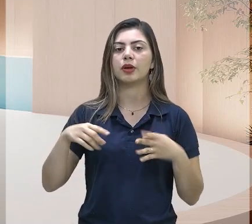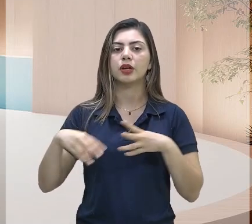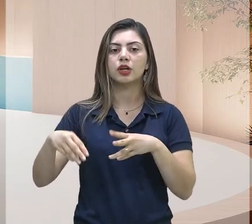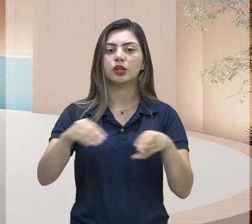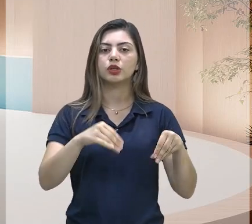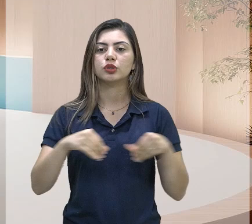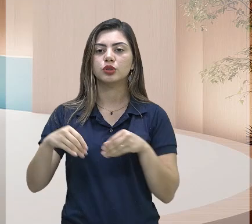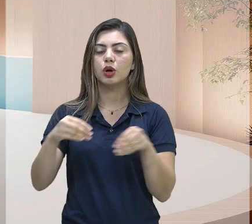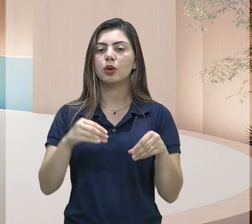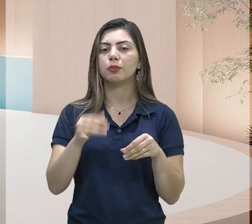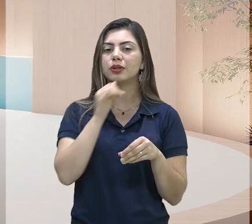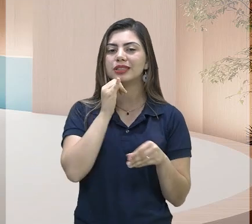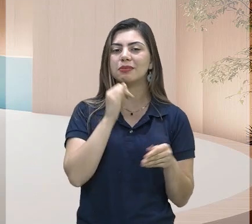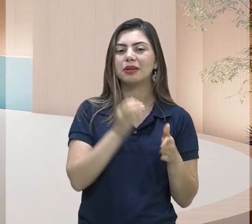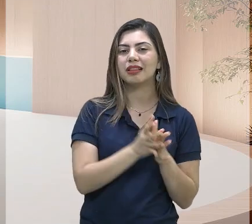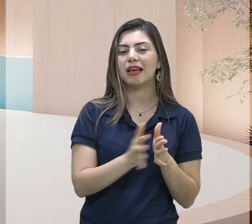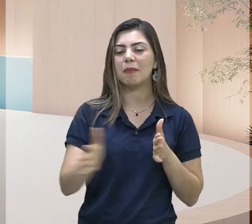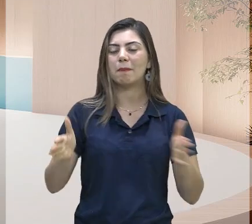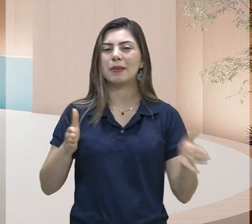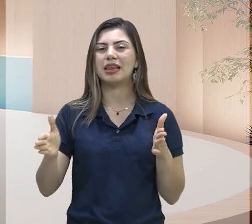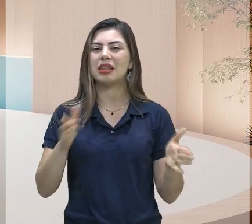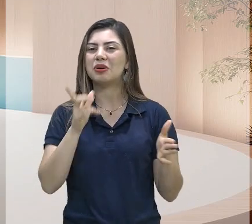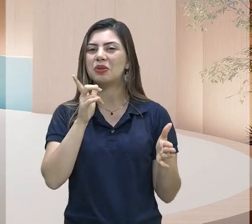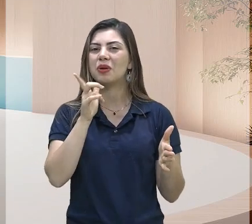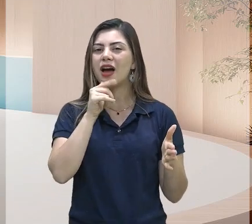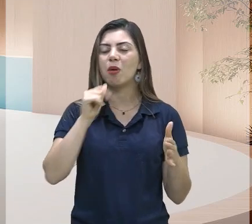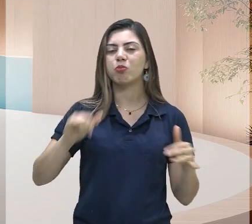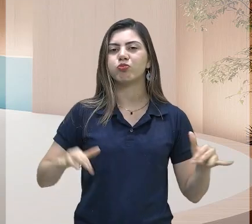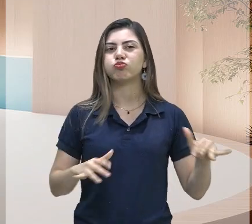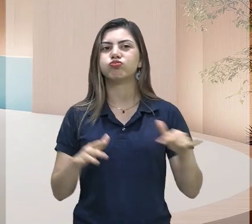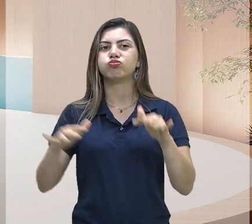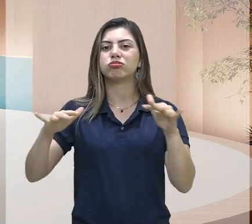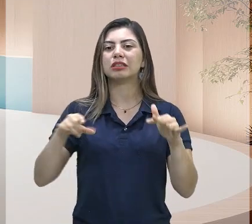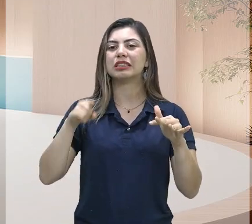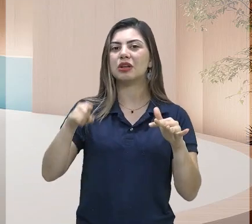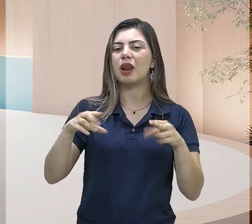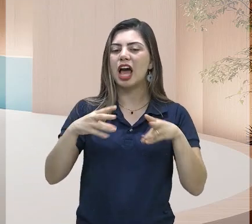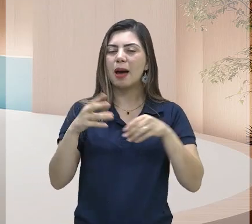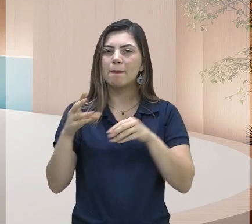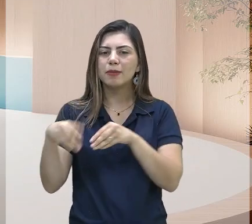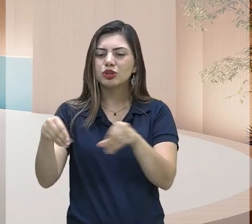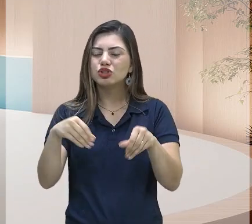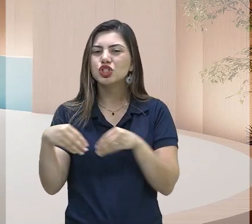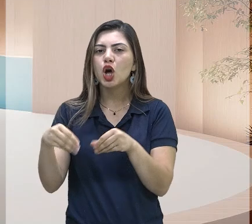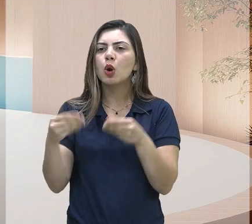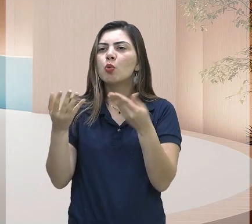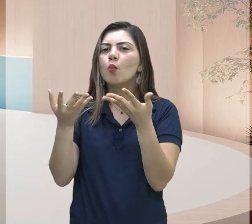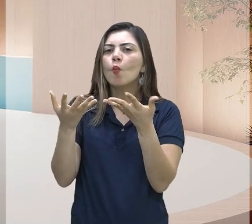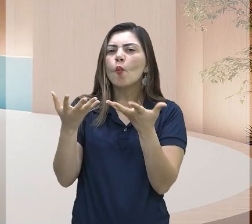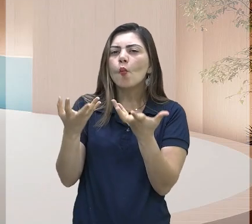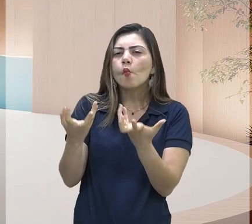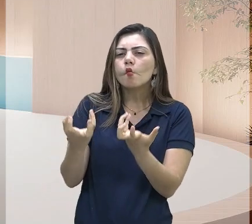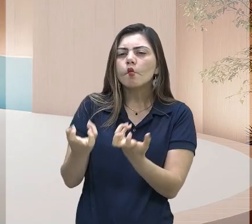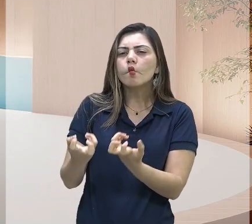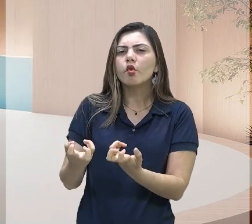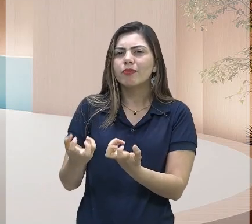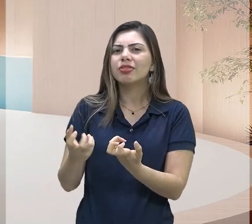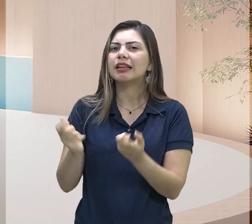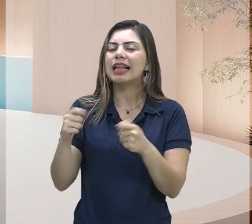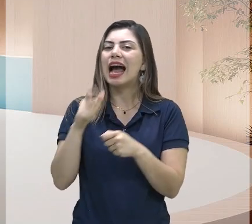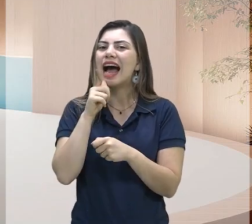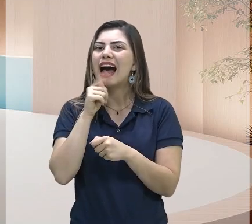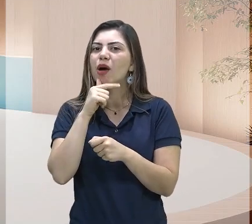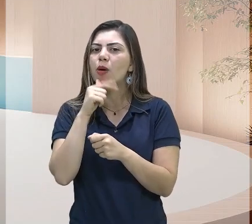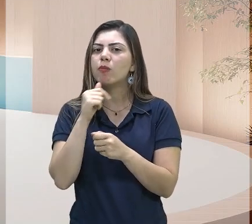em região onde a gente tem muita água, tá certo? E aí, decorrência desse encharcamento contínuo do solo, que a gente vai ter suas